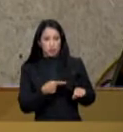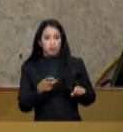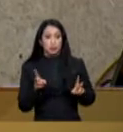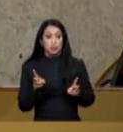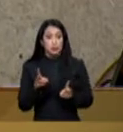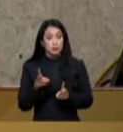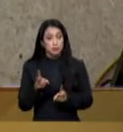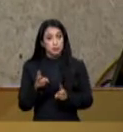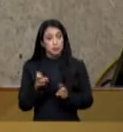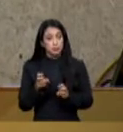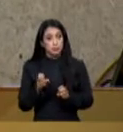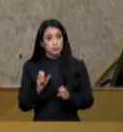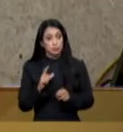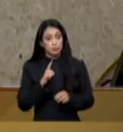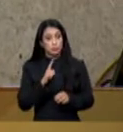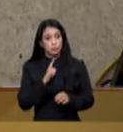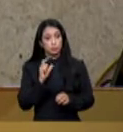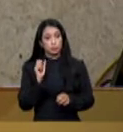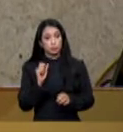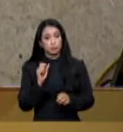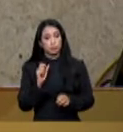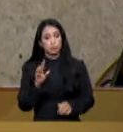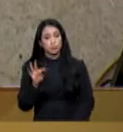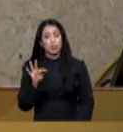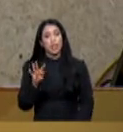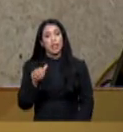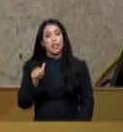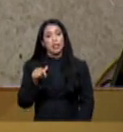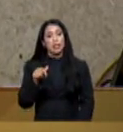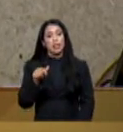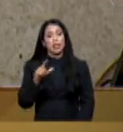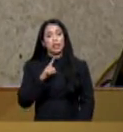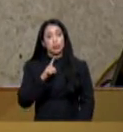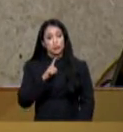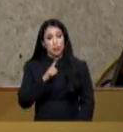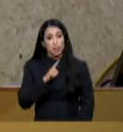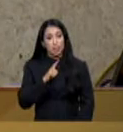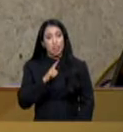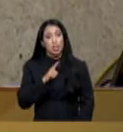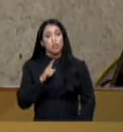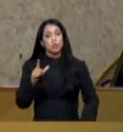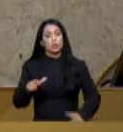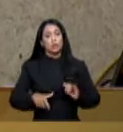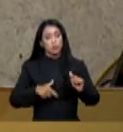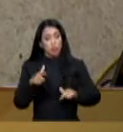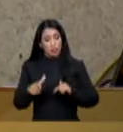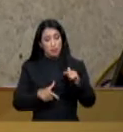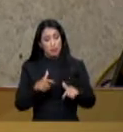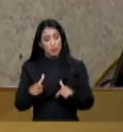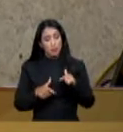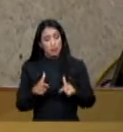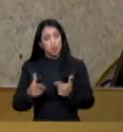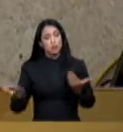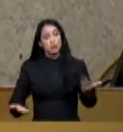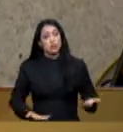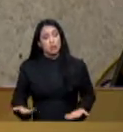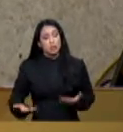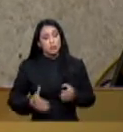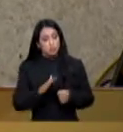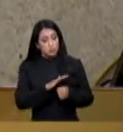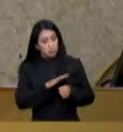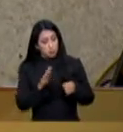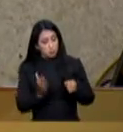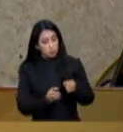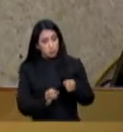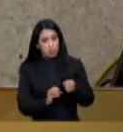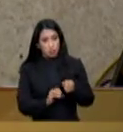ela não empreendeu a definição taxativa dos serviços relativos ao saneamento básico e nem